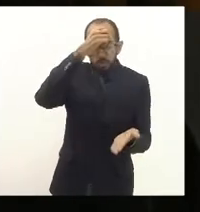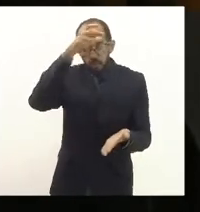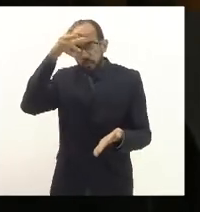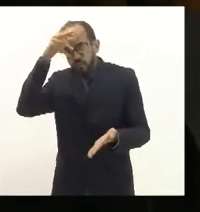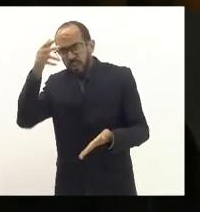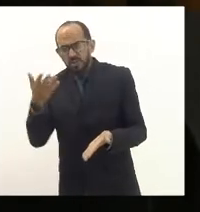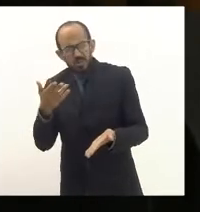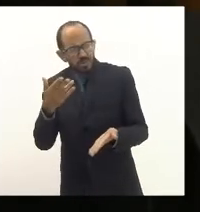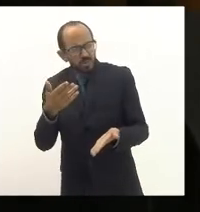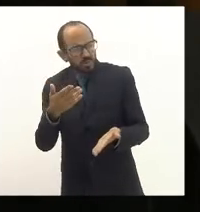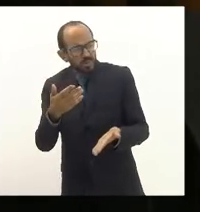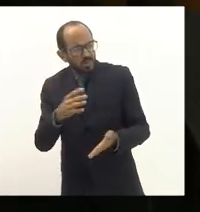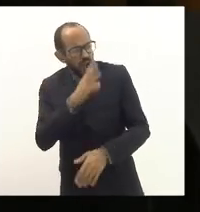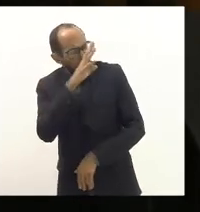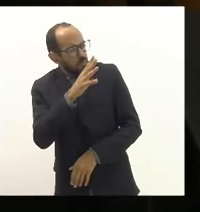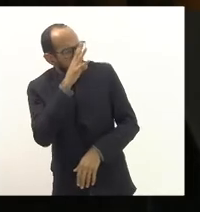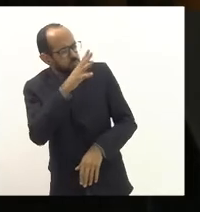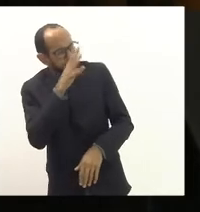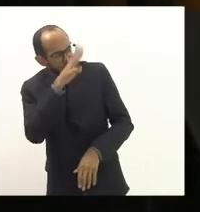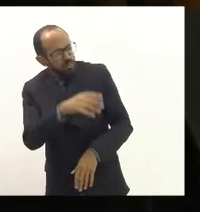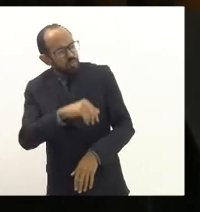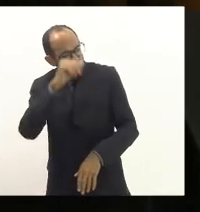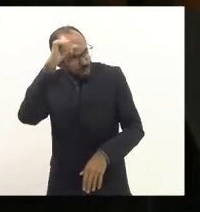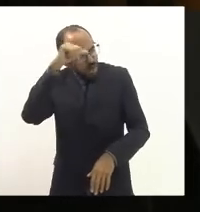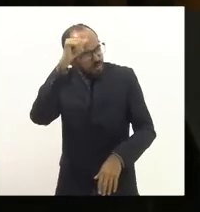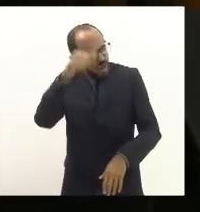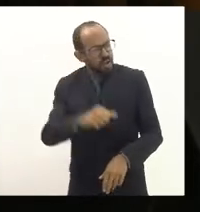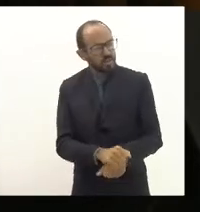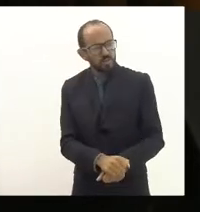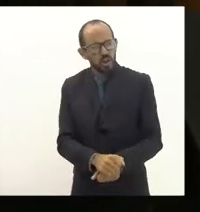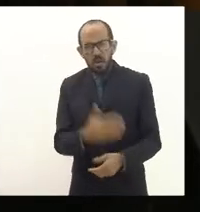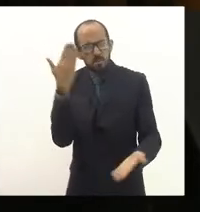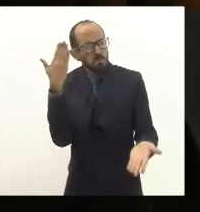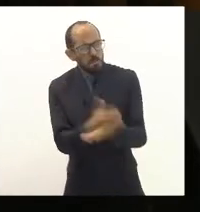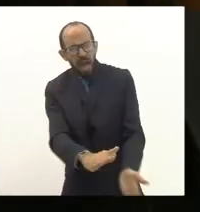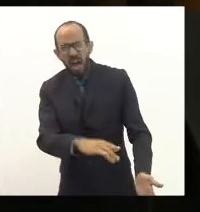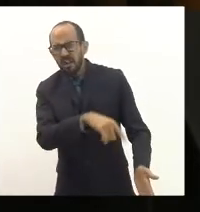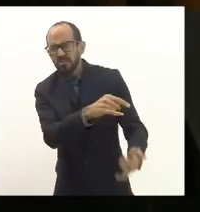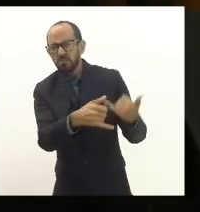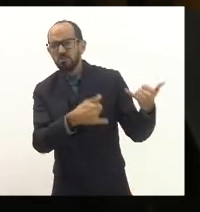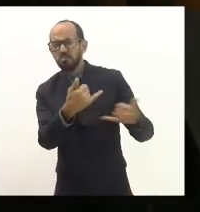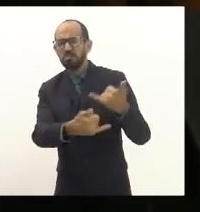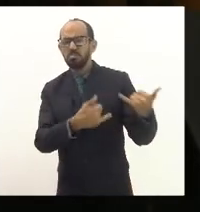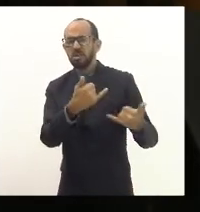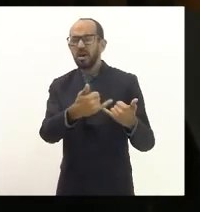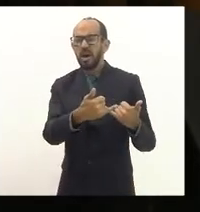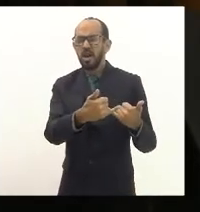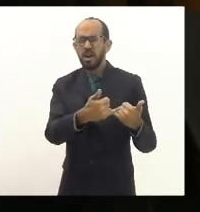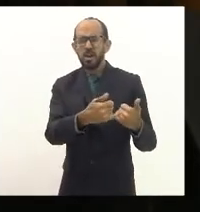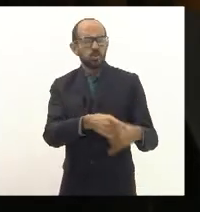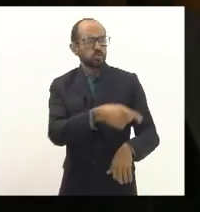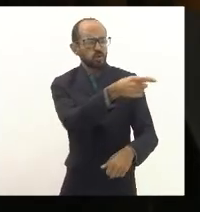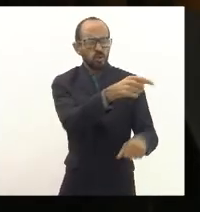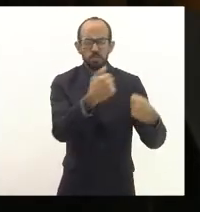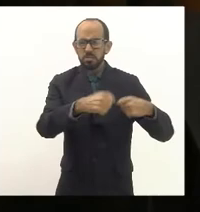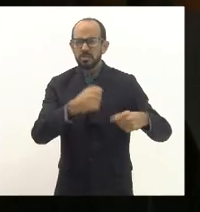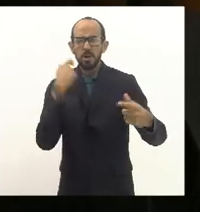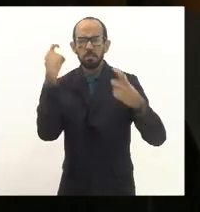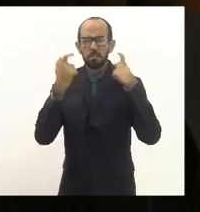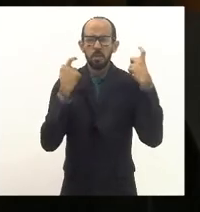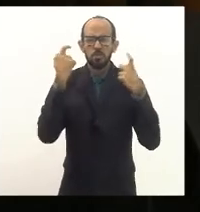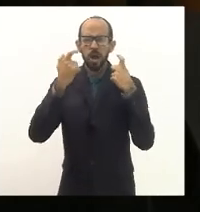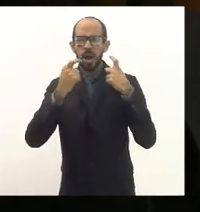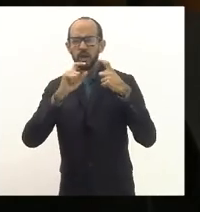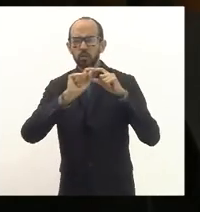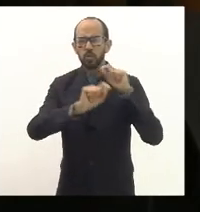Que baixaria, governador? Larga de ser um brincante. O senhor tinha que estar preocupado em